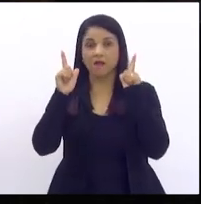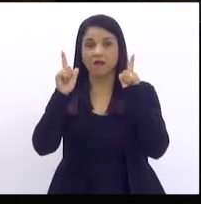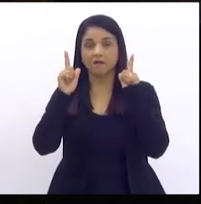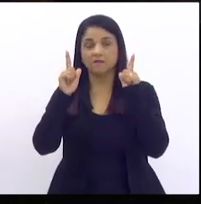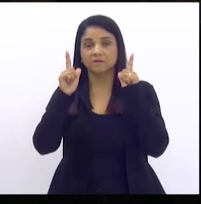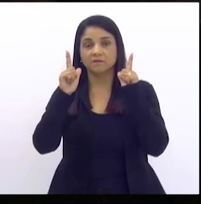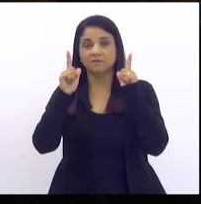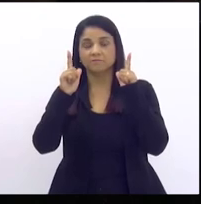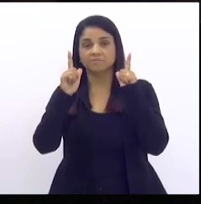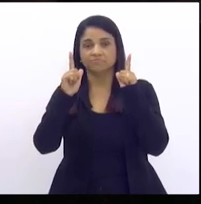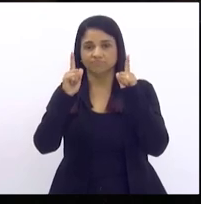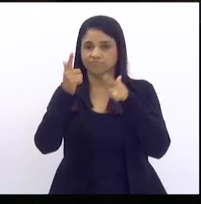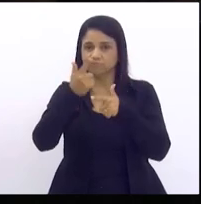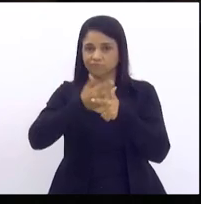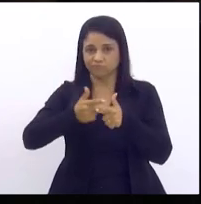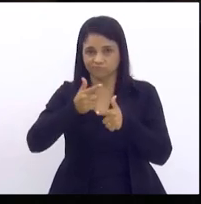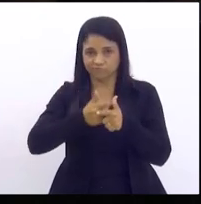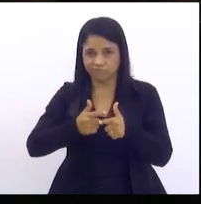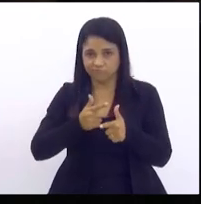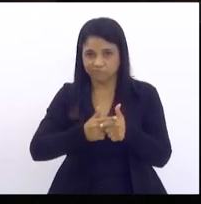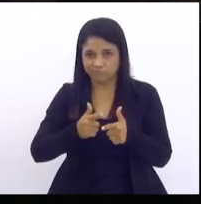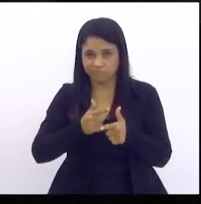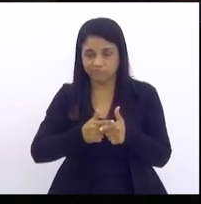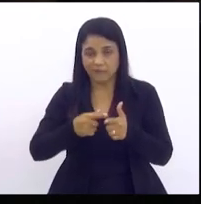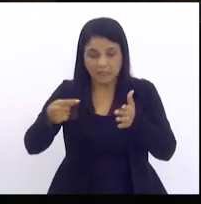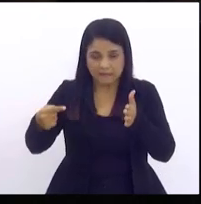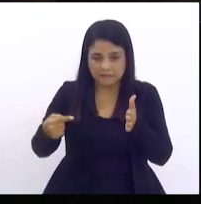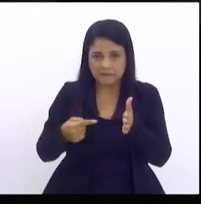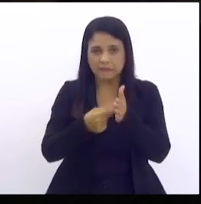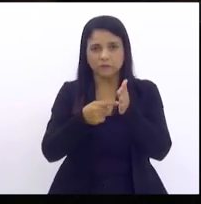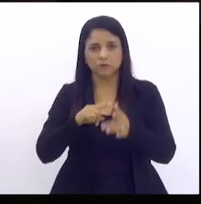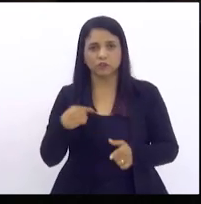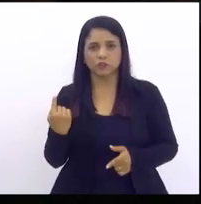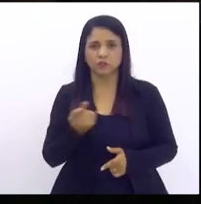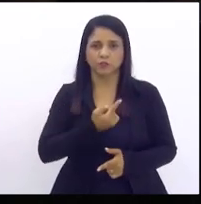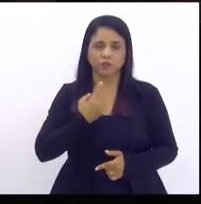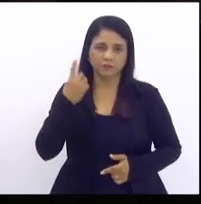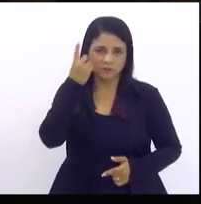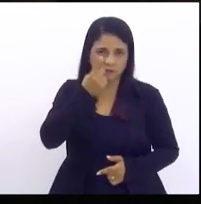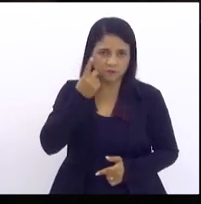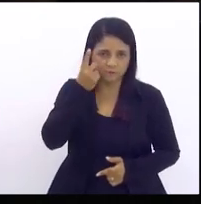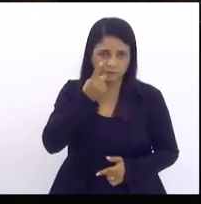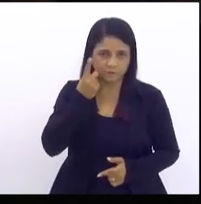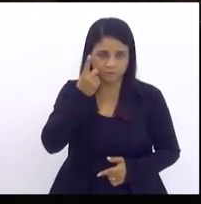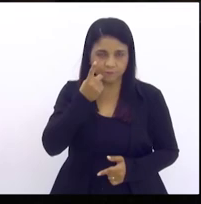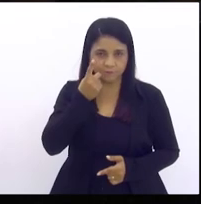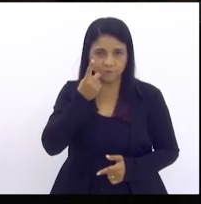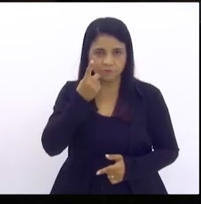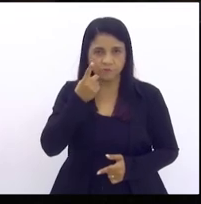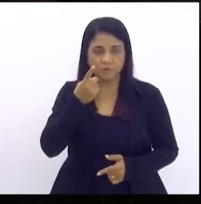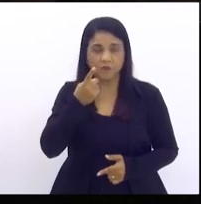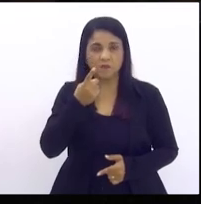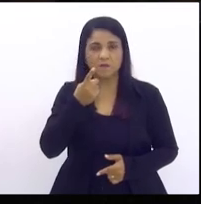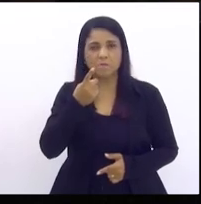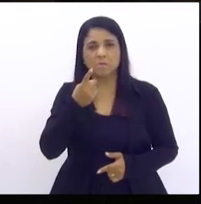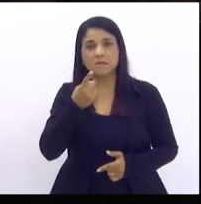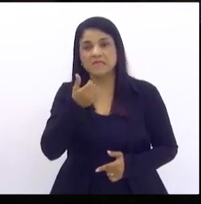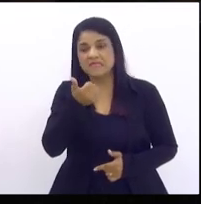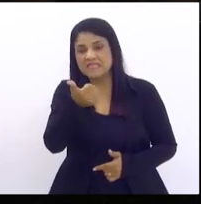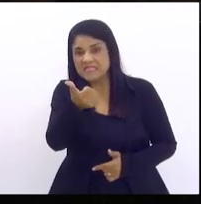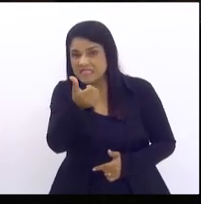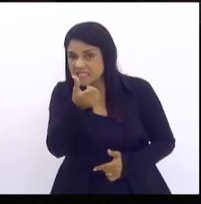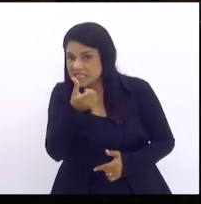nós estamos denunciando há pelo menos 16